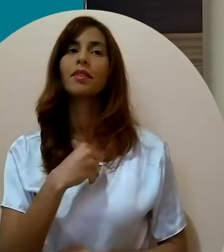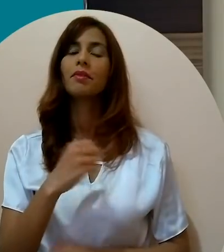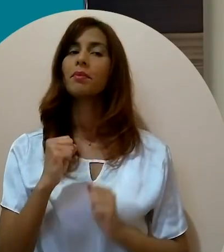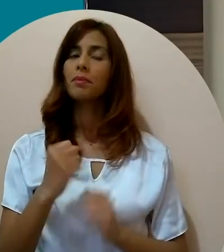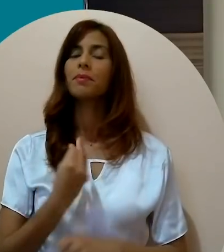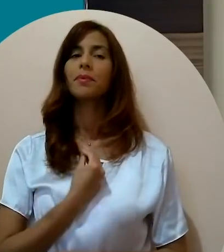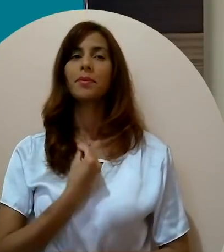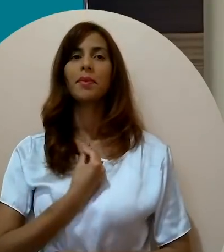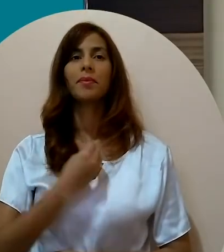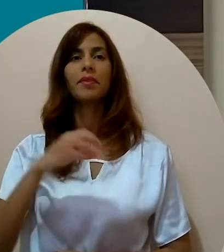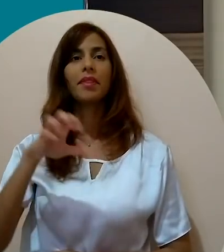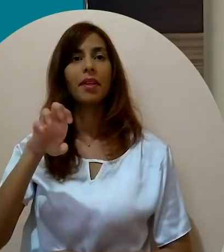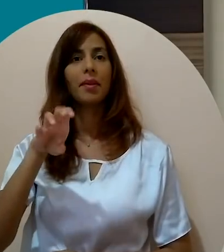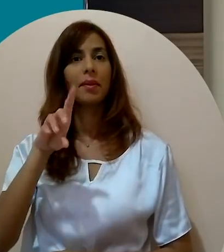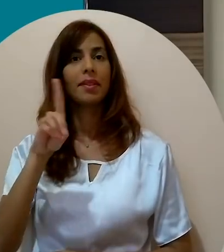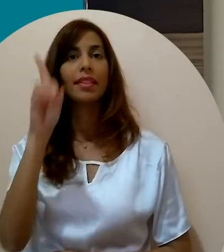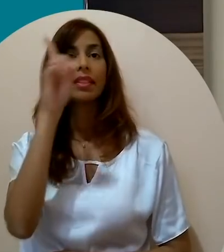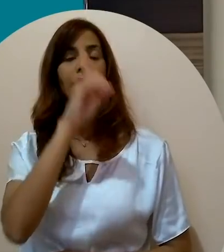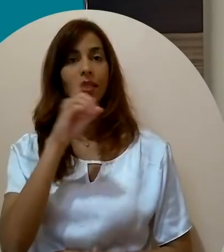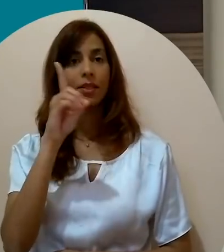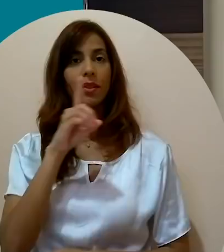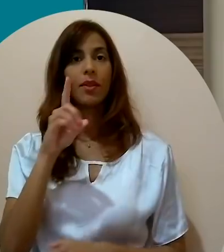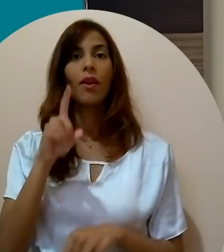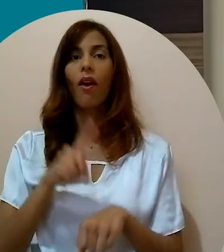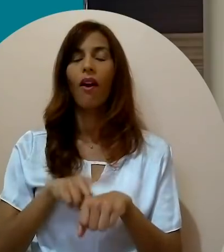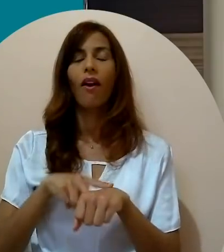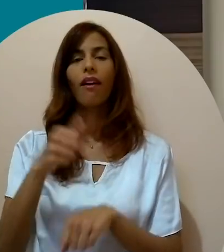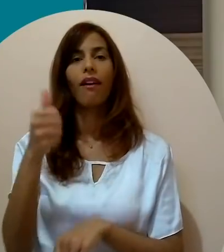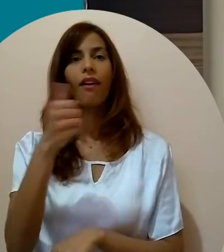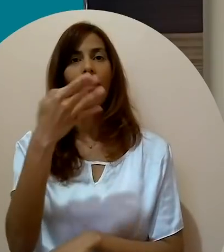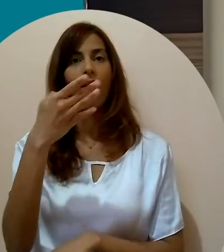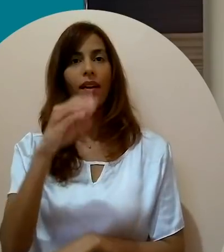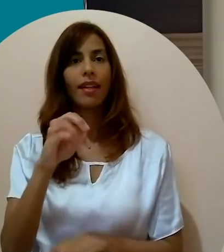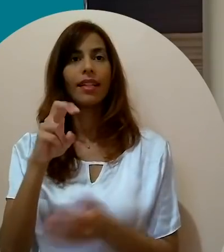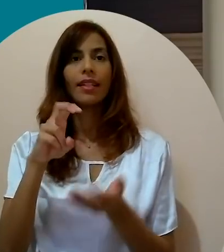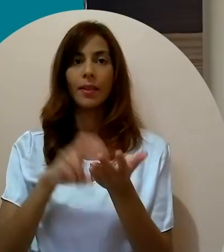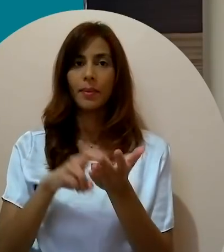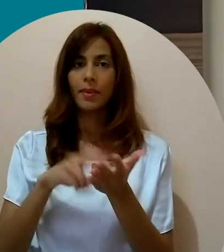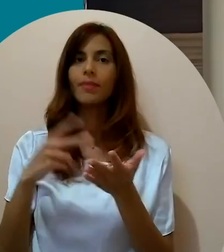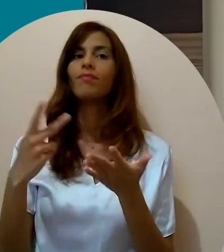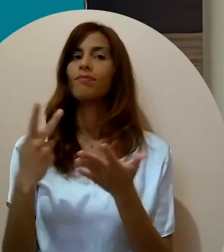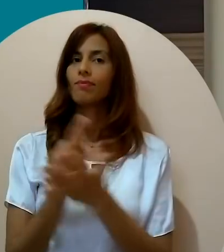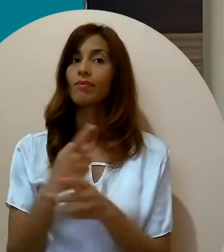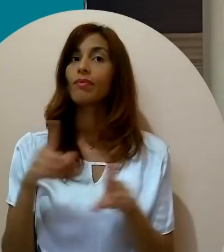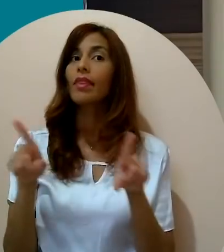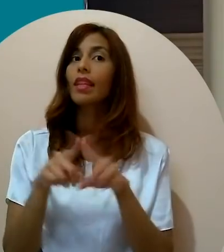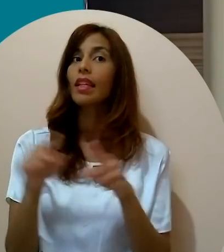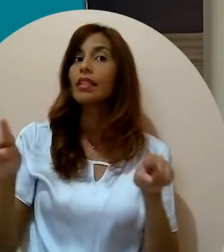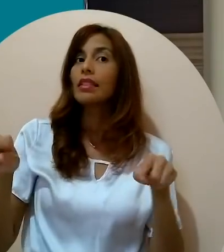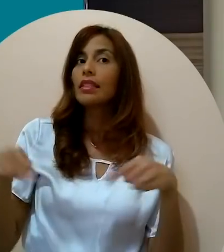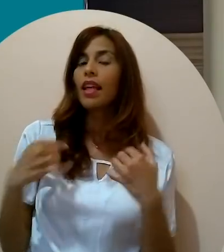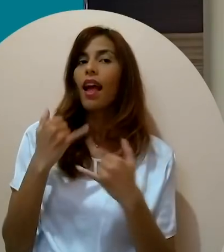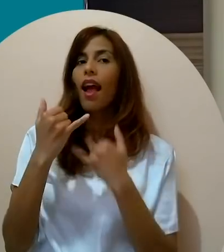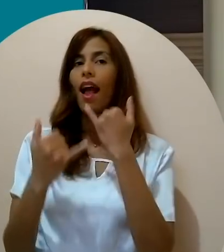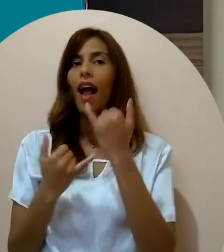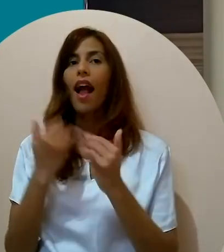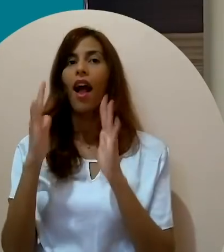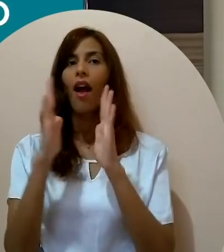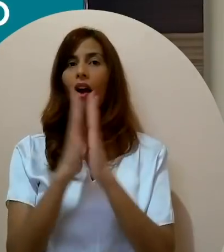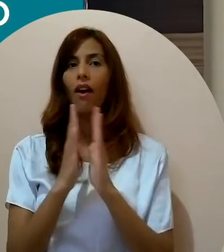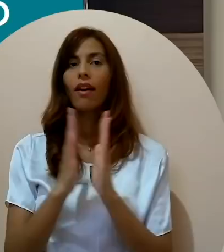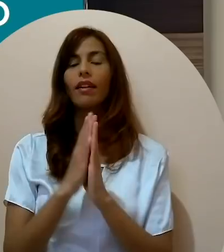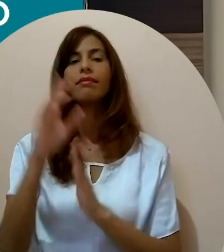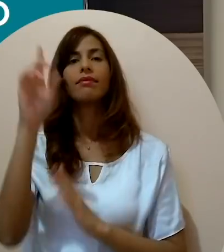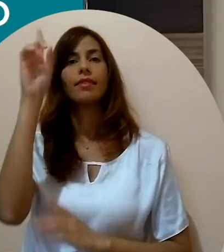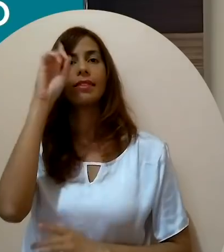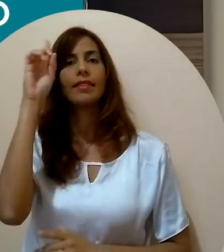pode participar. A EBD acontece aos domingos, às 11h40 da manhã. E além disso, há também desafios online